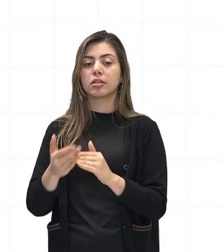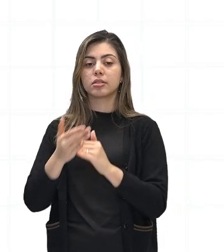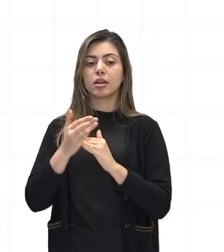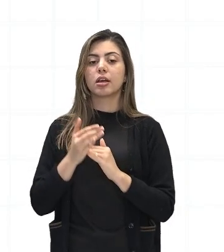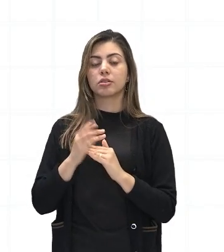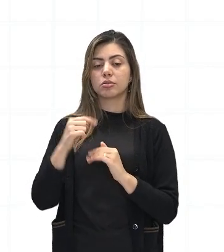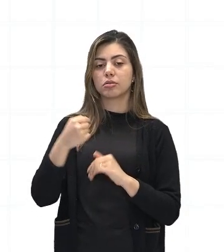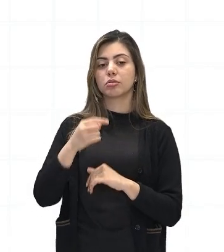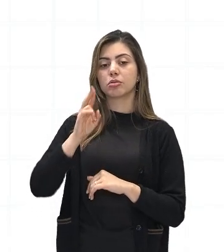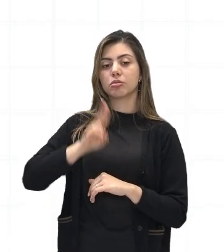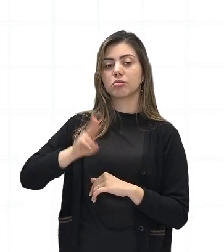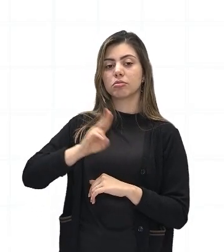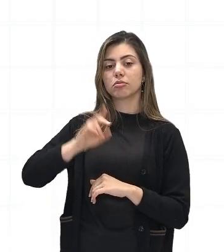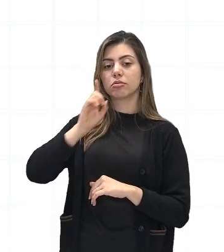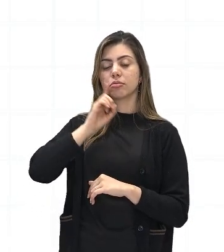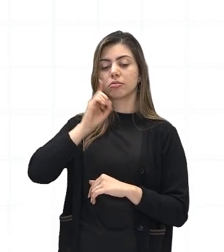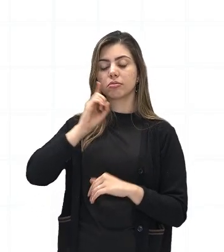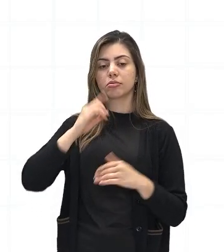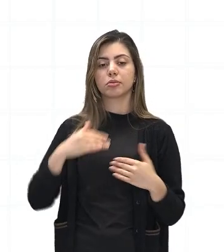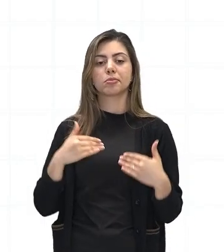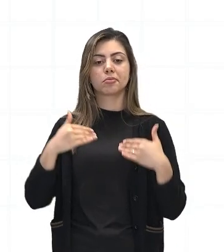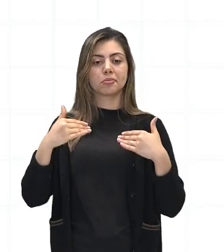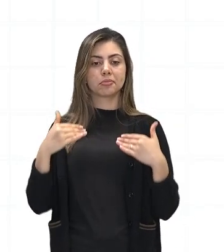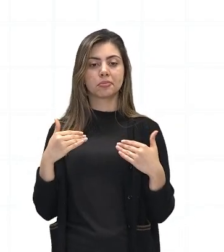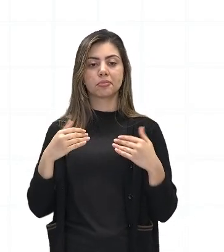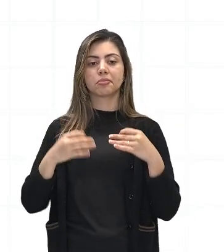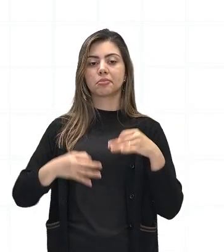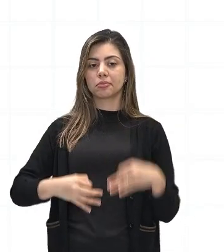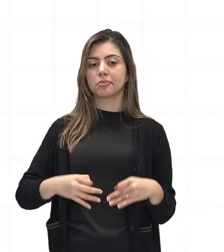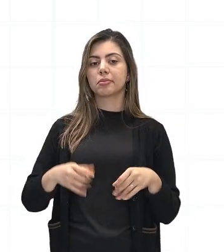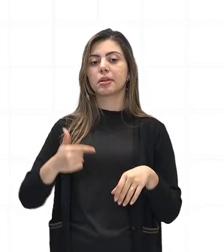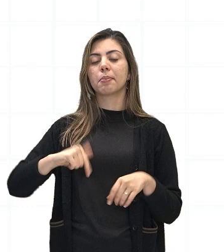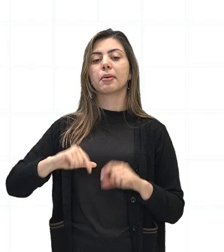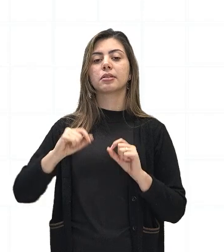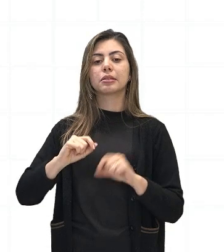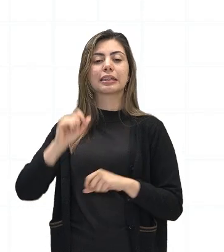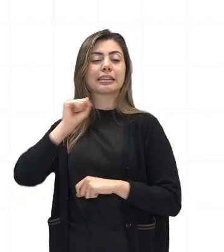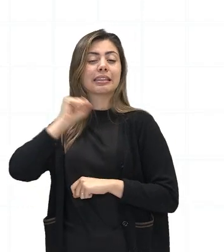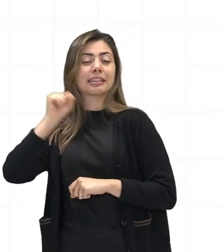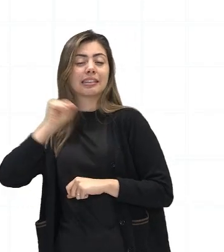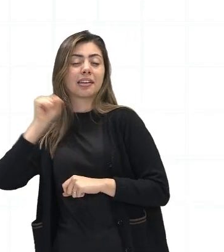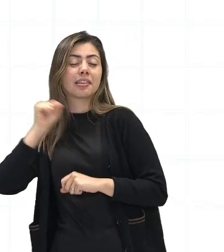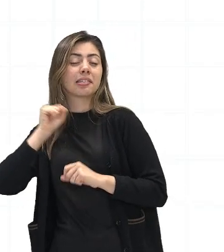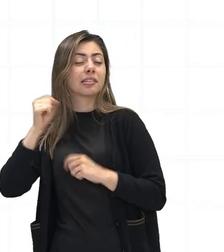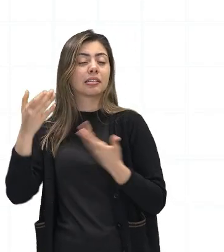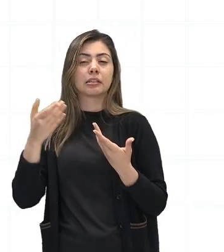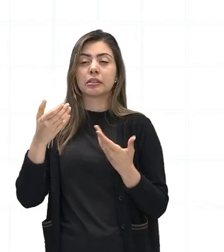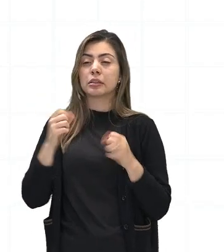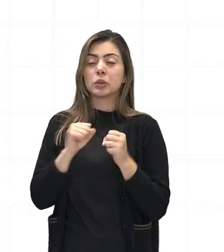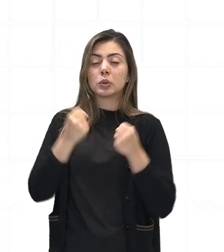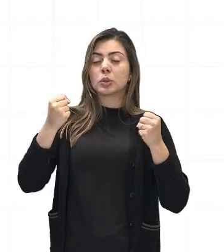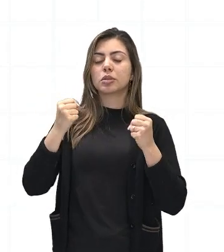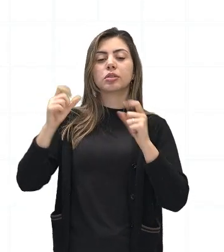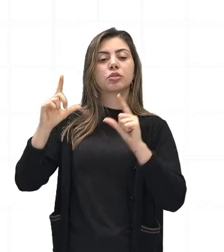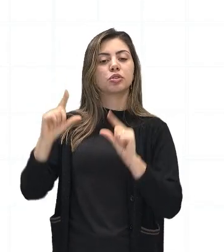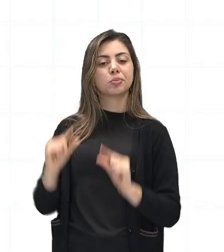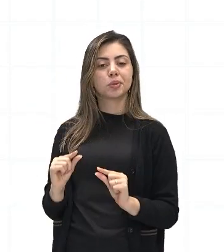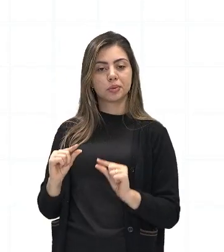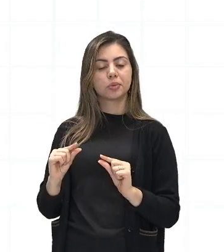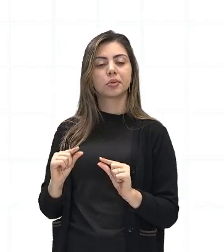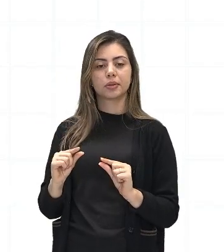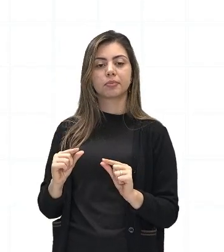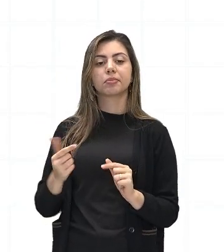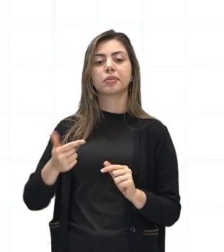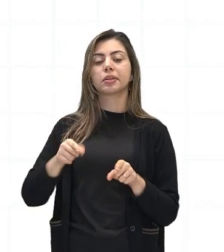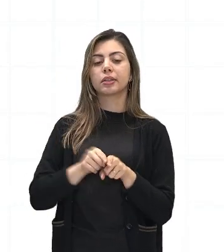normais do nosso corpo, diminuição do estresse, justamente e principalmente pelo alívio da dor durante